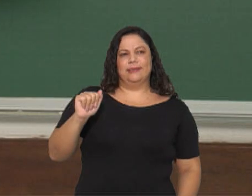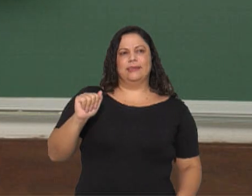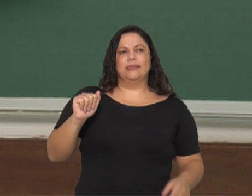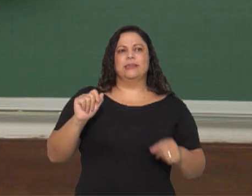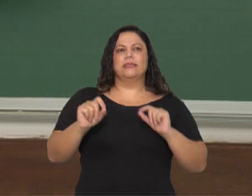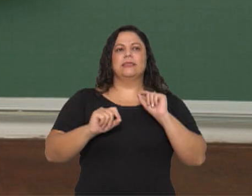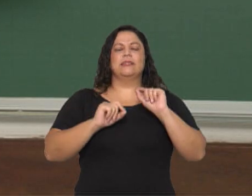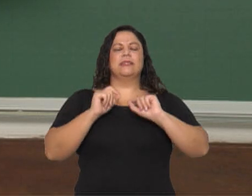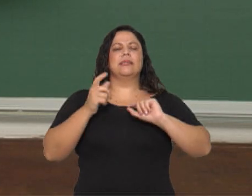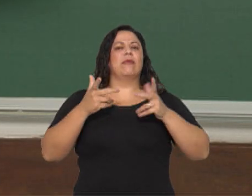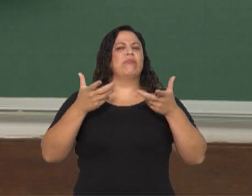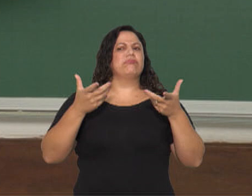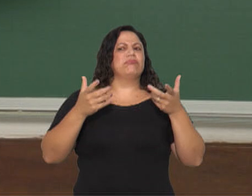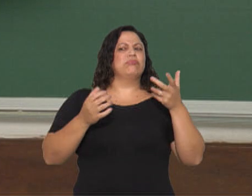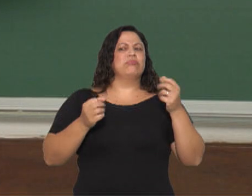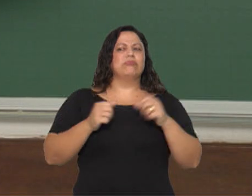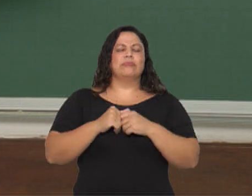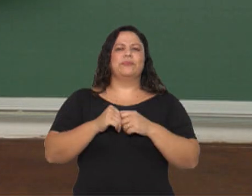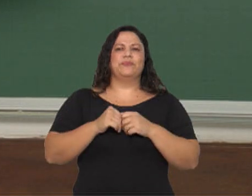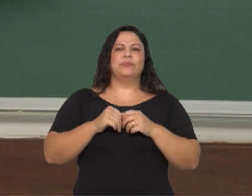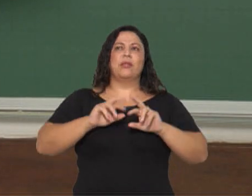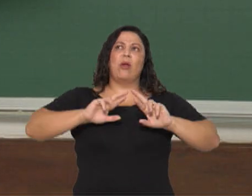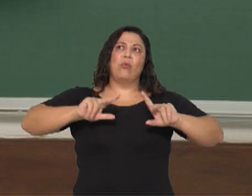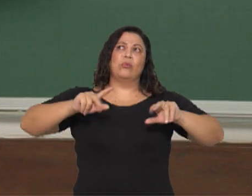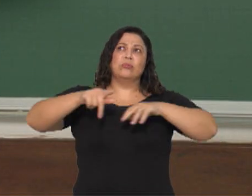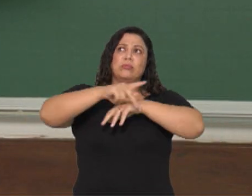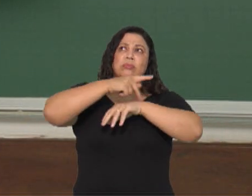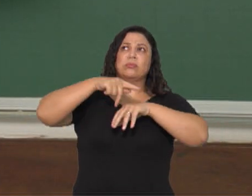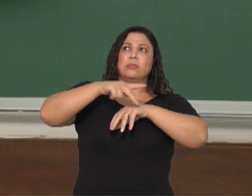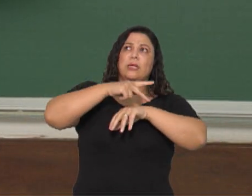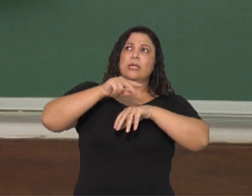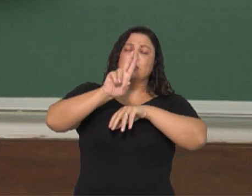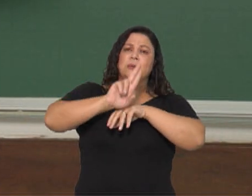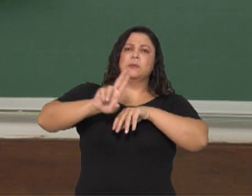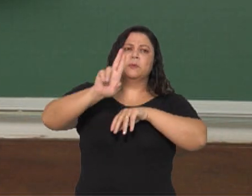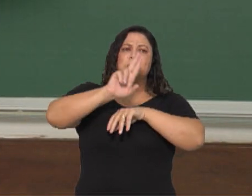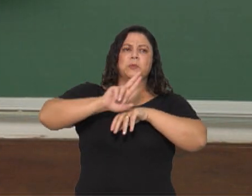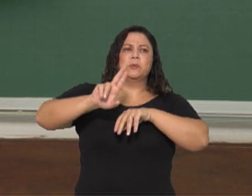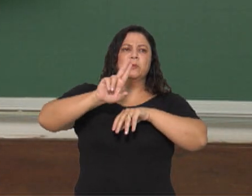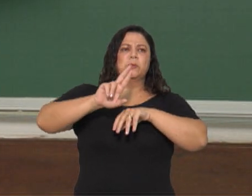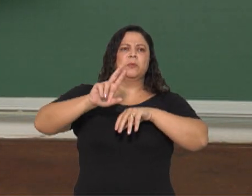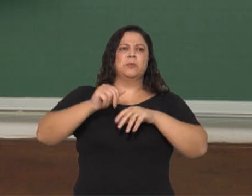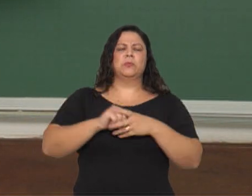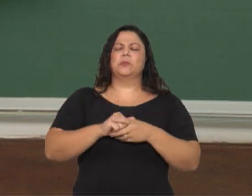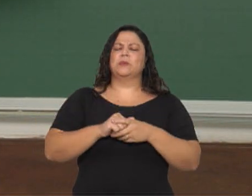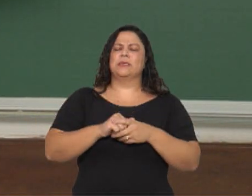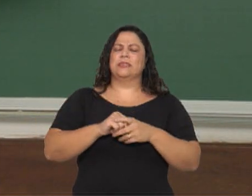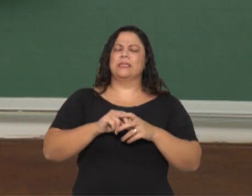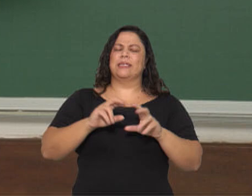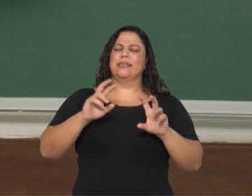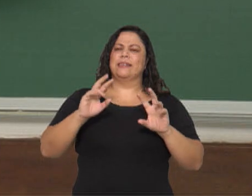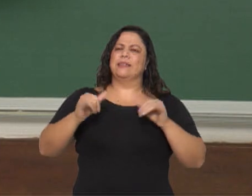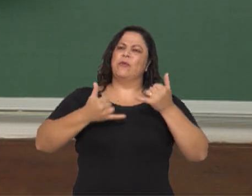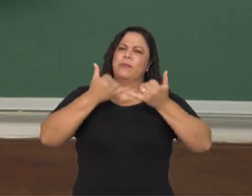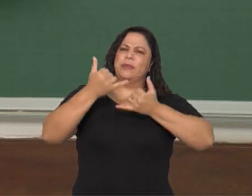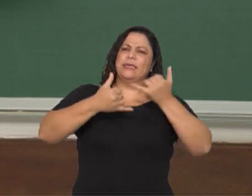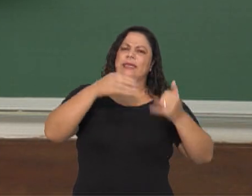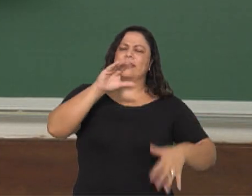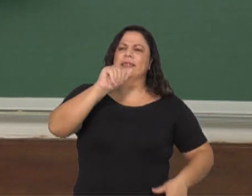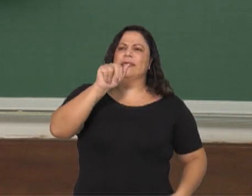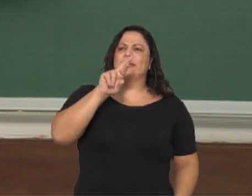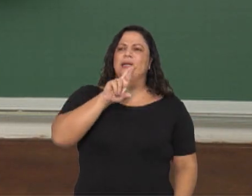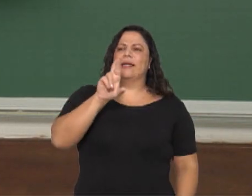popular que temos, carrossel. Alguns países usam a expressão tío vivo, o nosso carrossel. Ok? Palavras